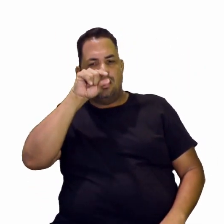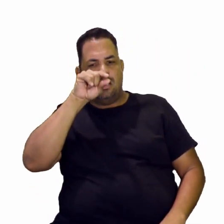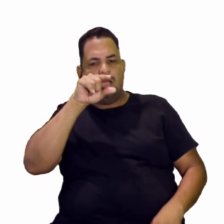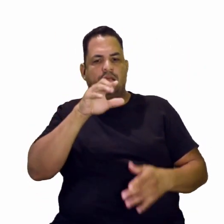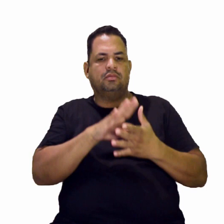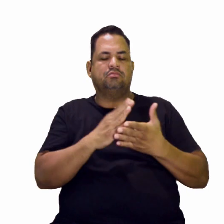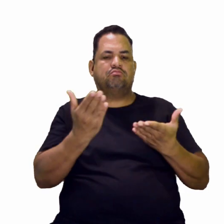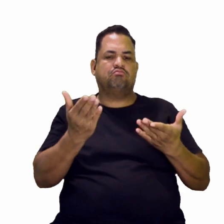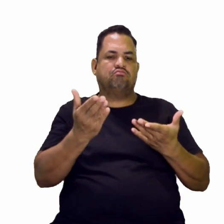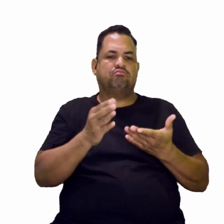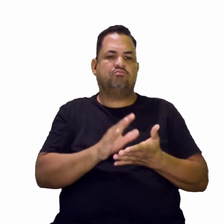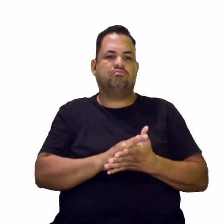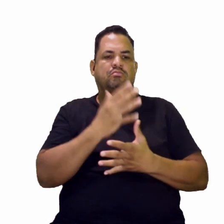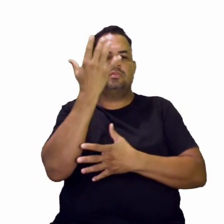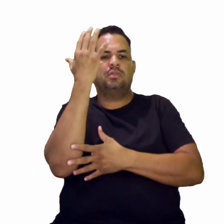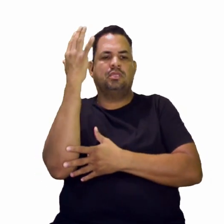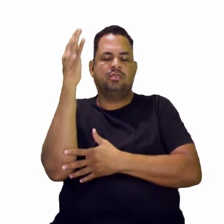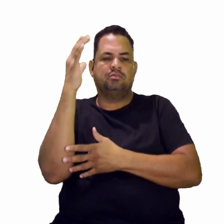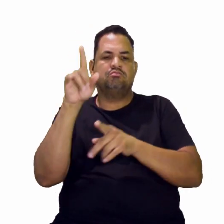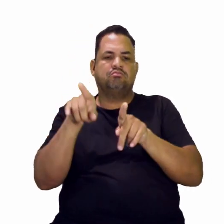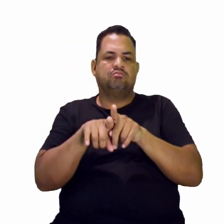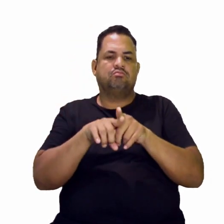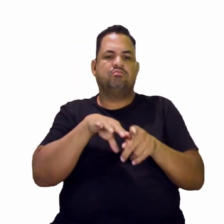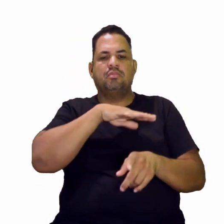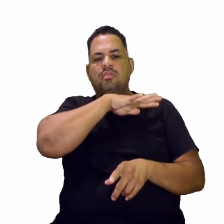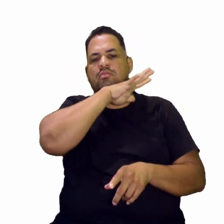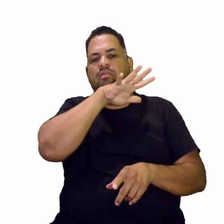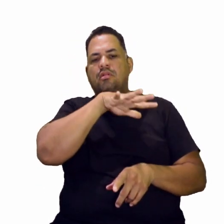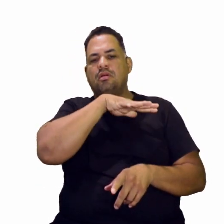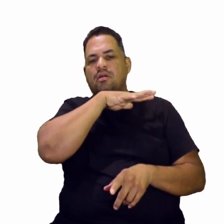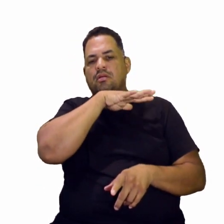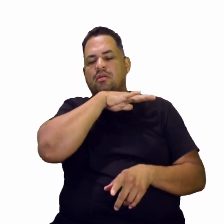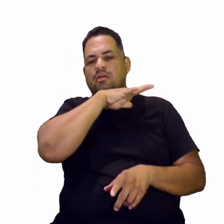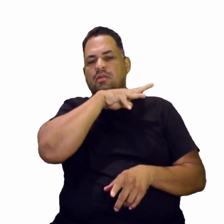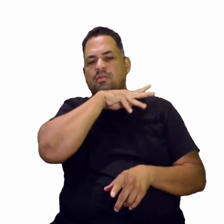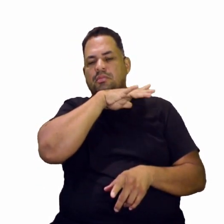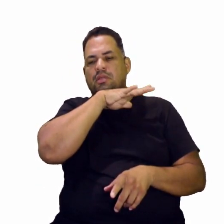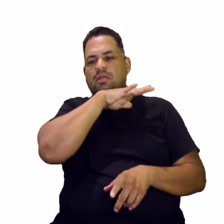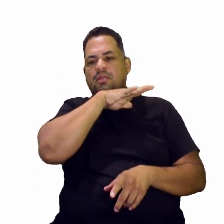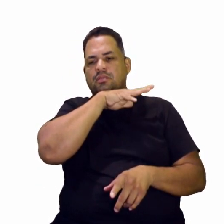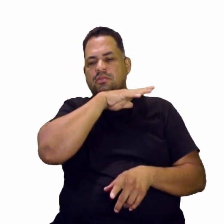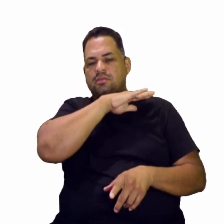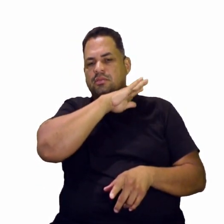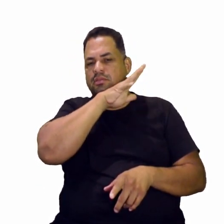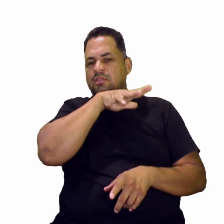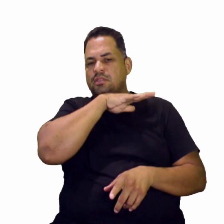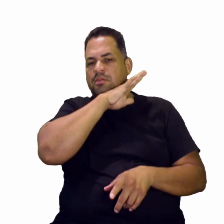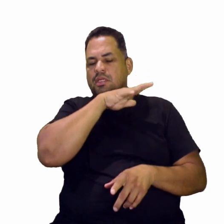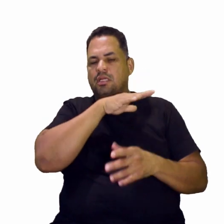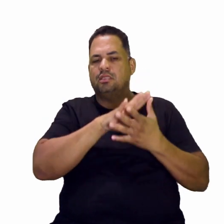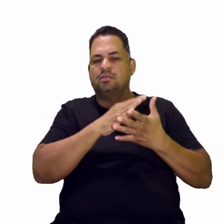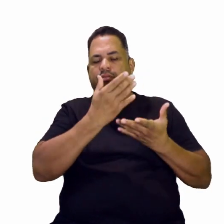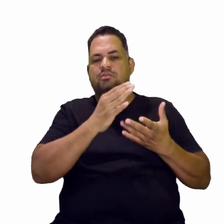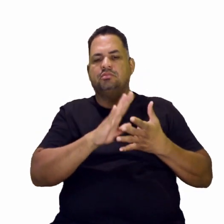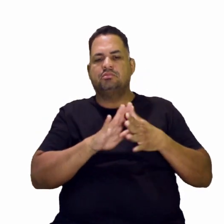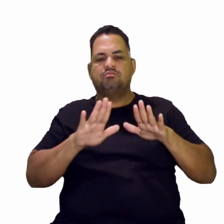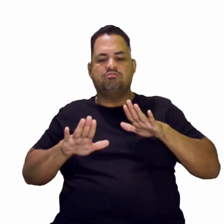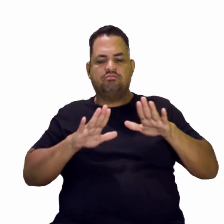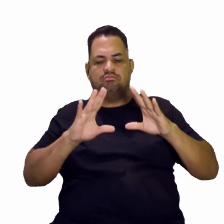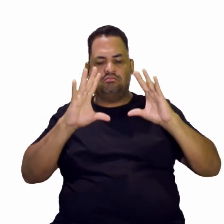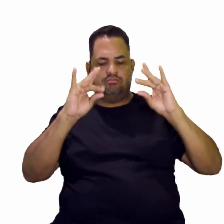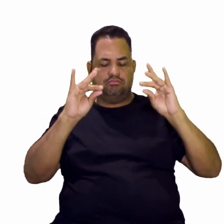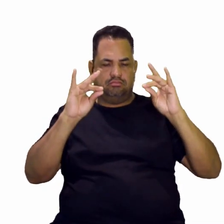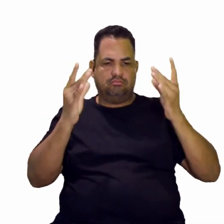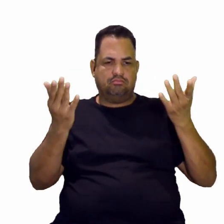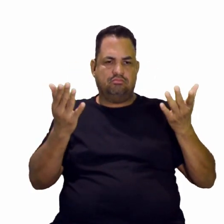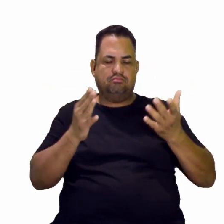determinadas árvores, animais terrestres, animais que dependem ali da umidade daquele